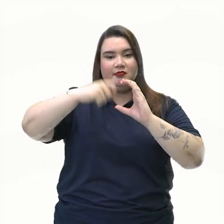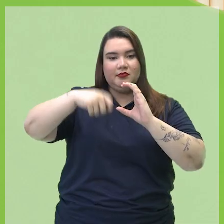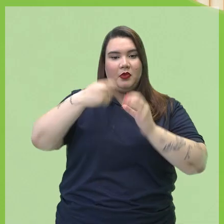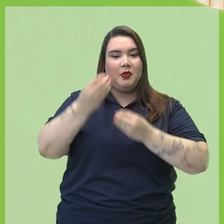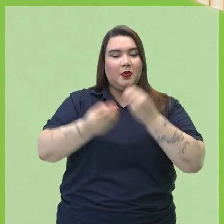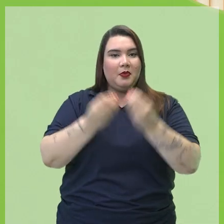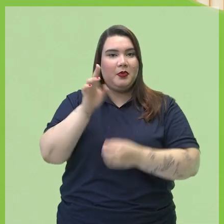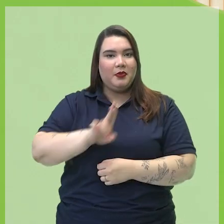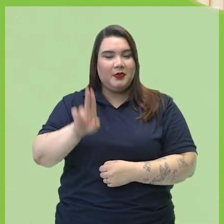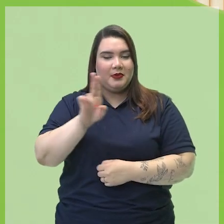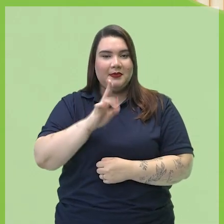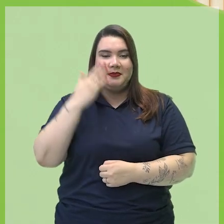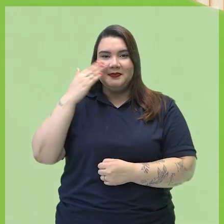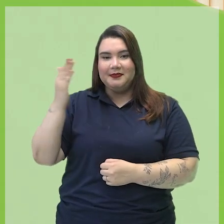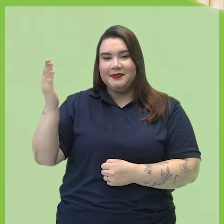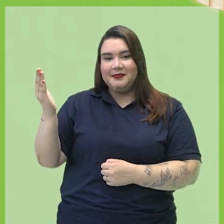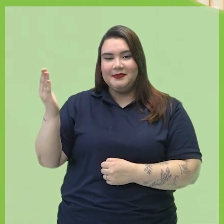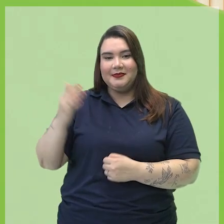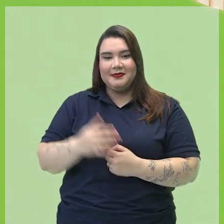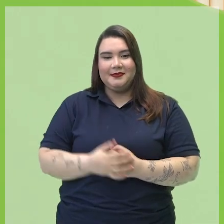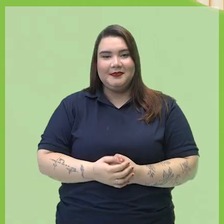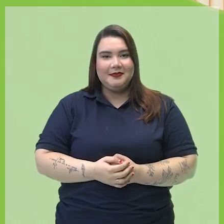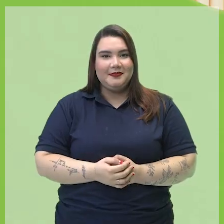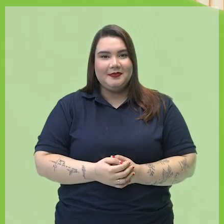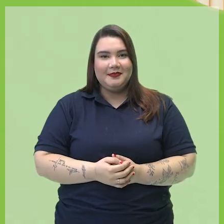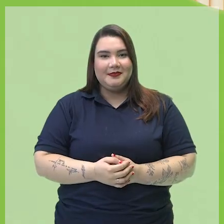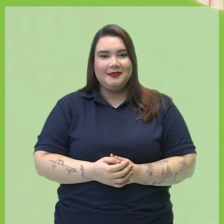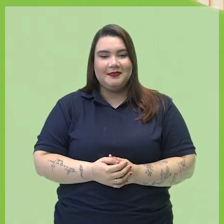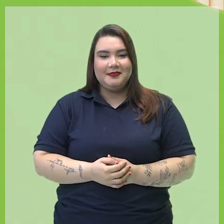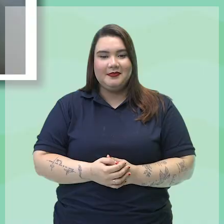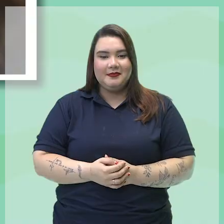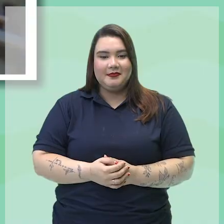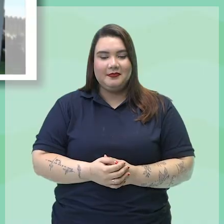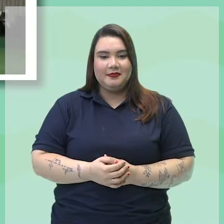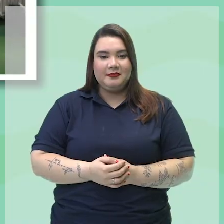solar e como funciona. Vamos lá assistir?